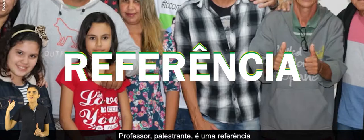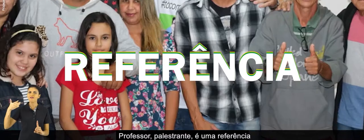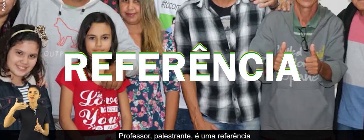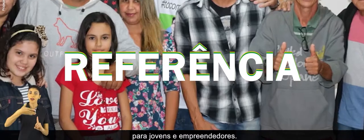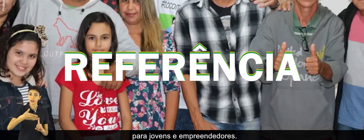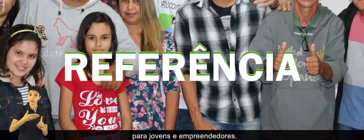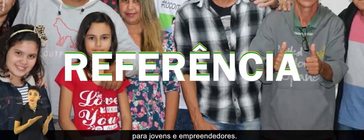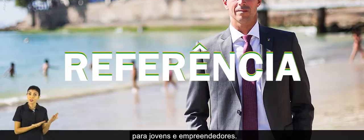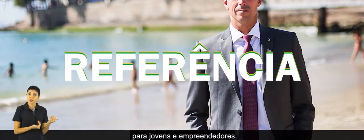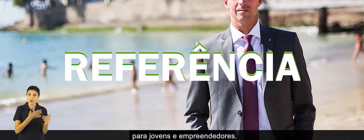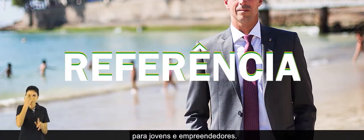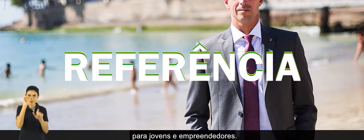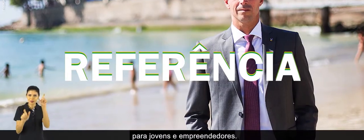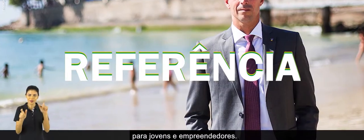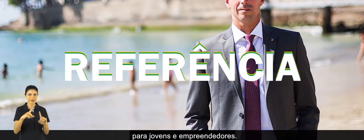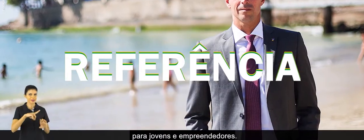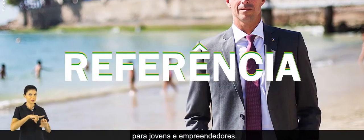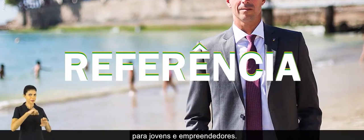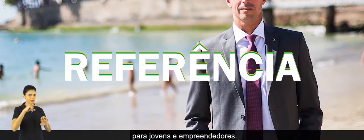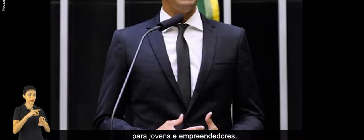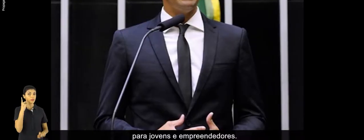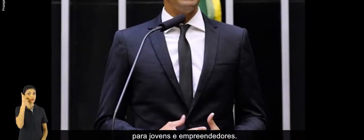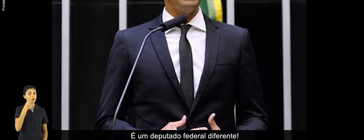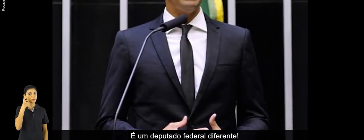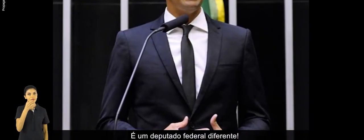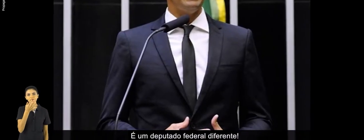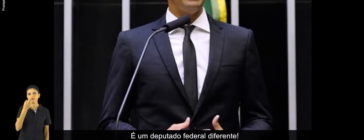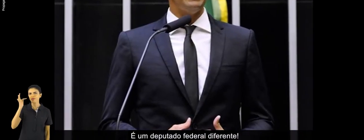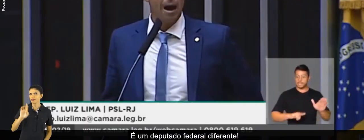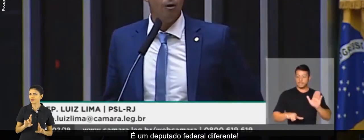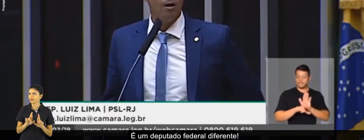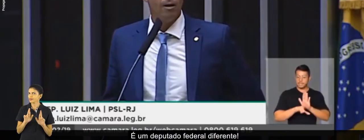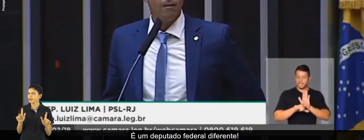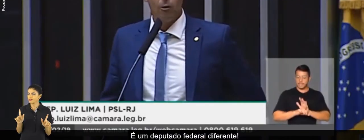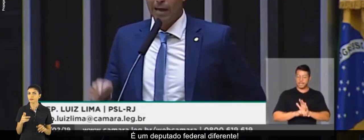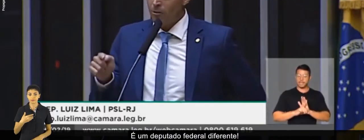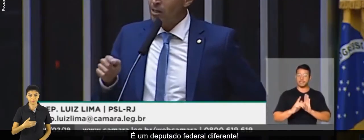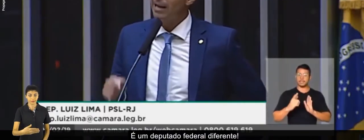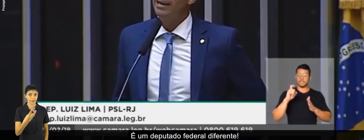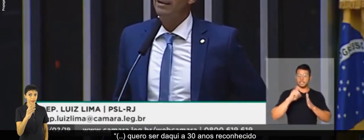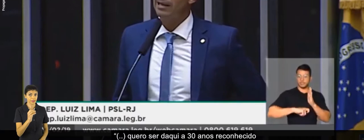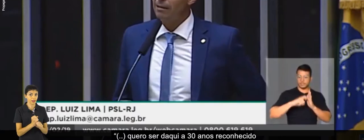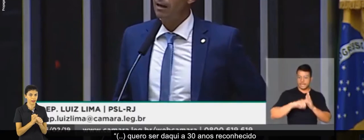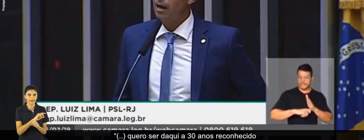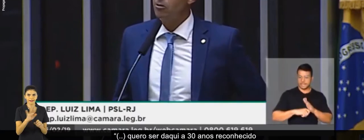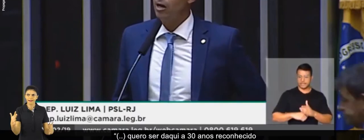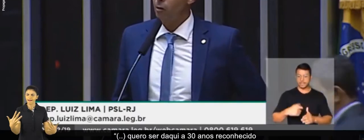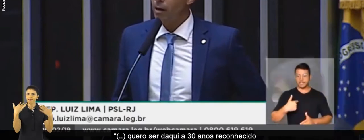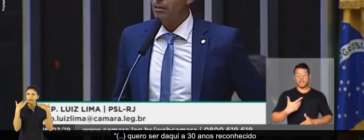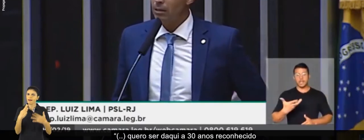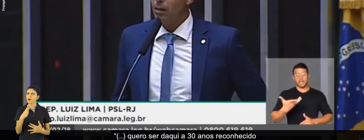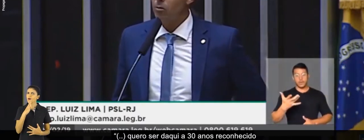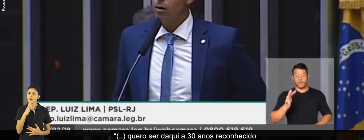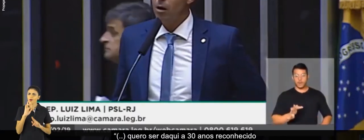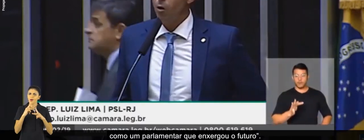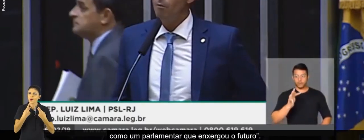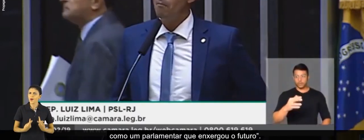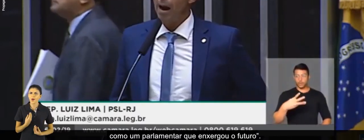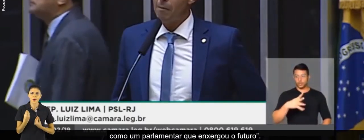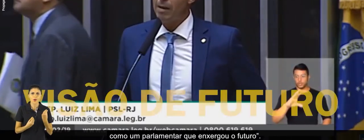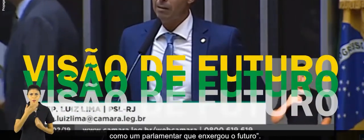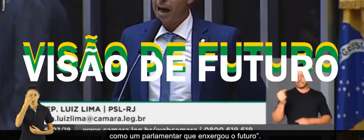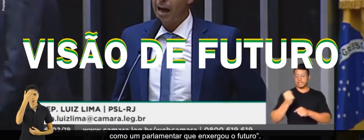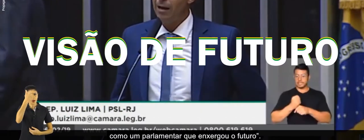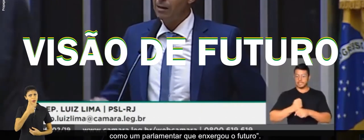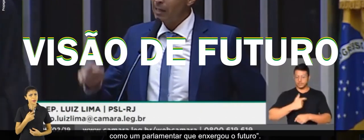uma referência para jovens e empreendedores. É um deputado federal diferente. Daqui a 30 anos reconhecido como